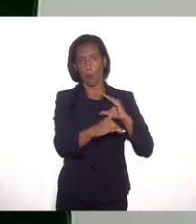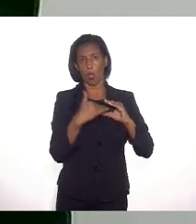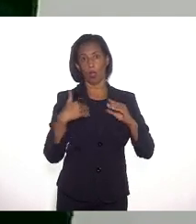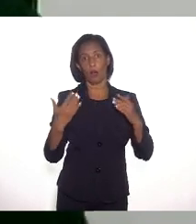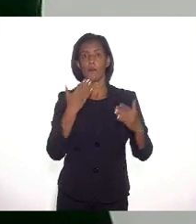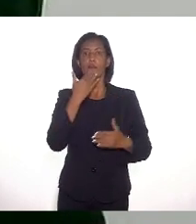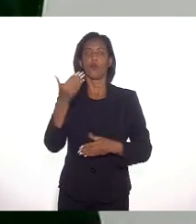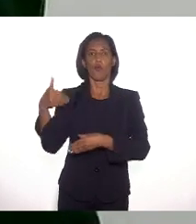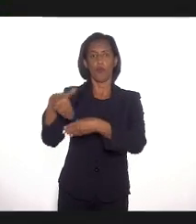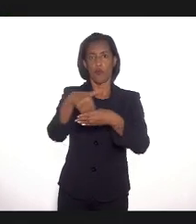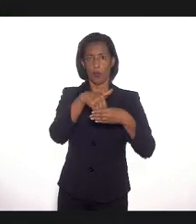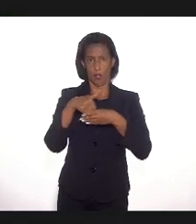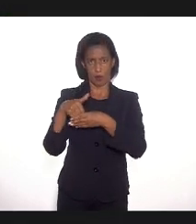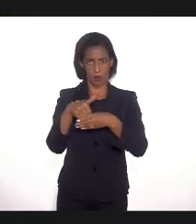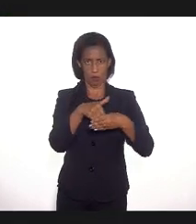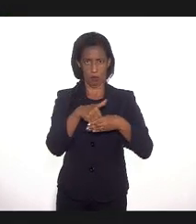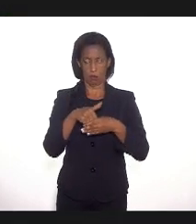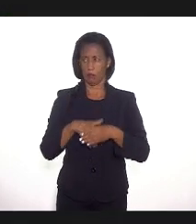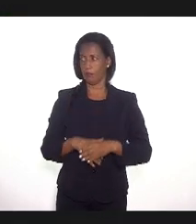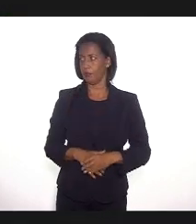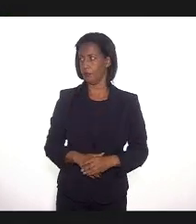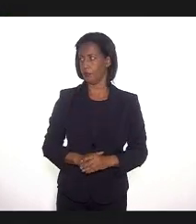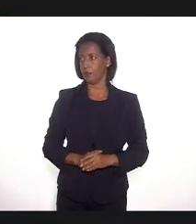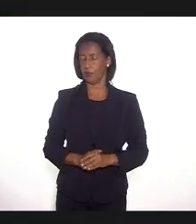votação. Beleza.